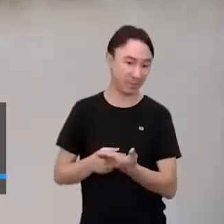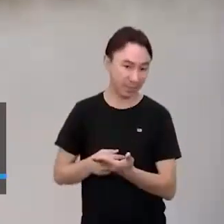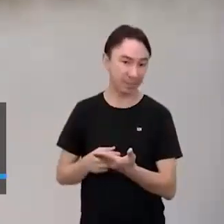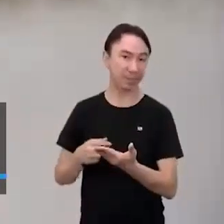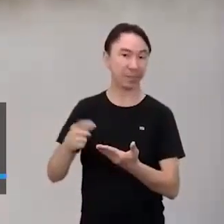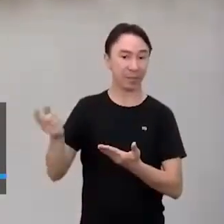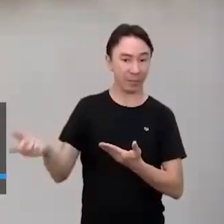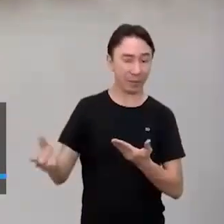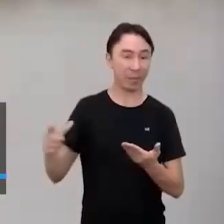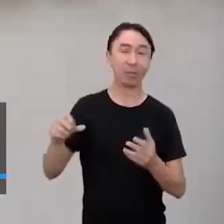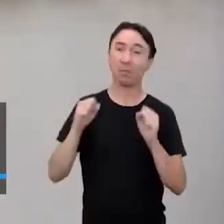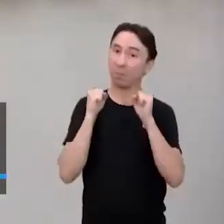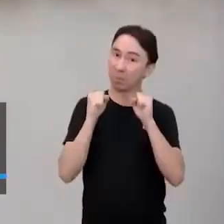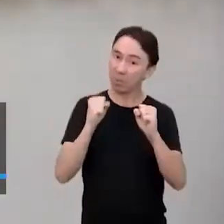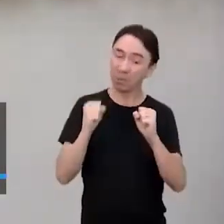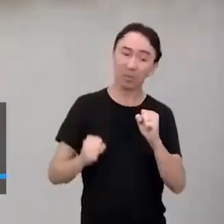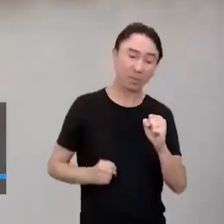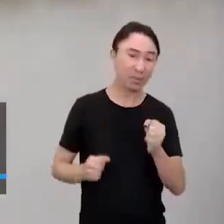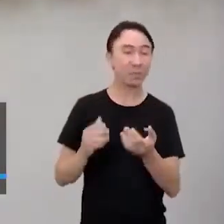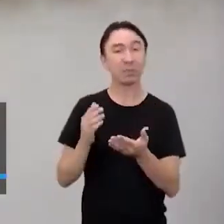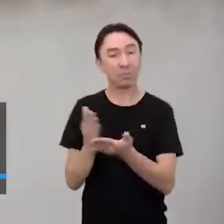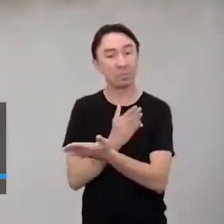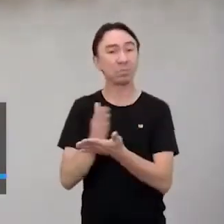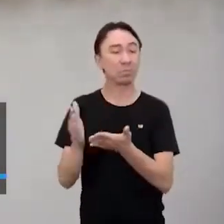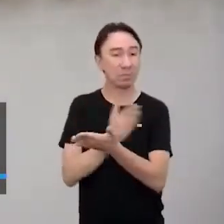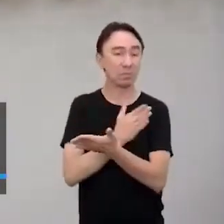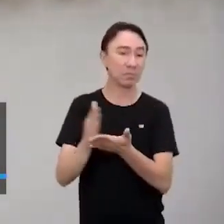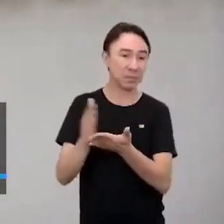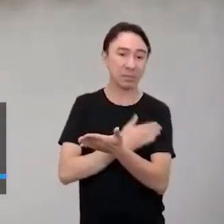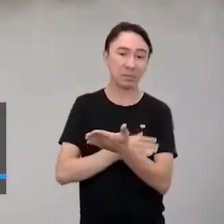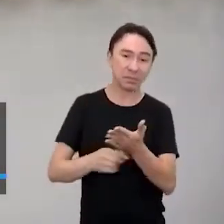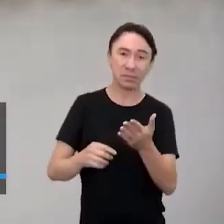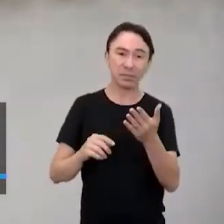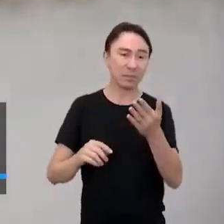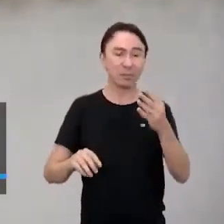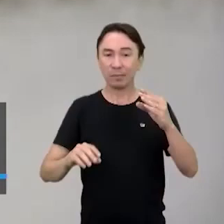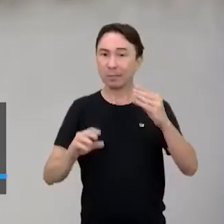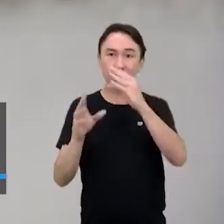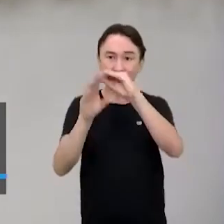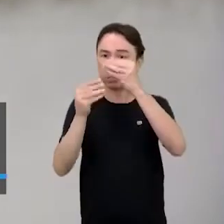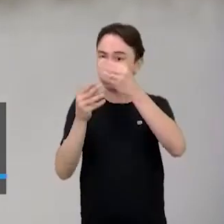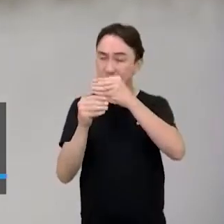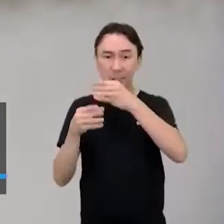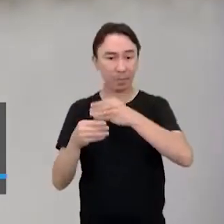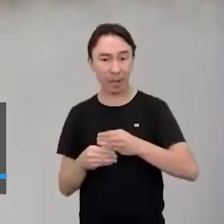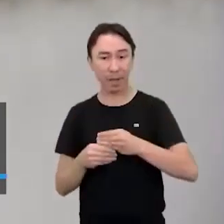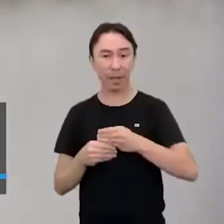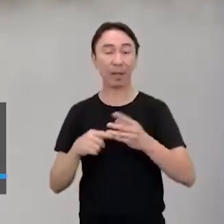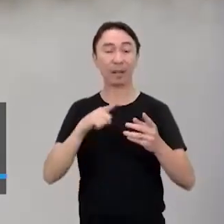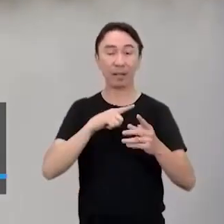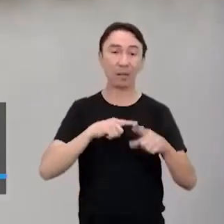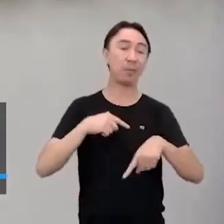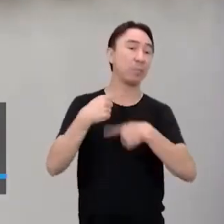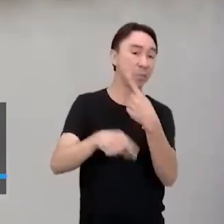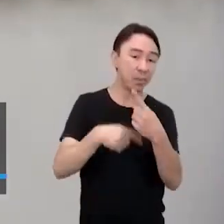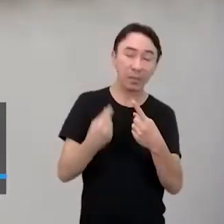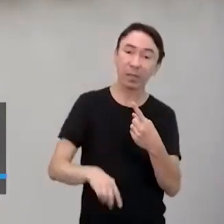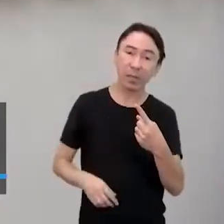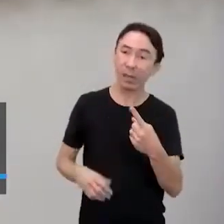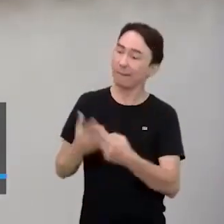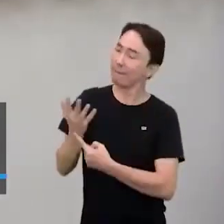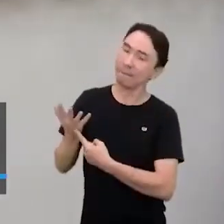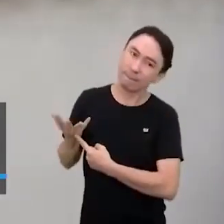essa conjunção de fatores que vão levando a uma personalidade artística dentro desse elemento aí de